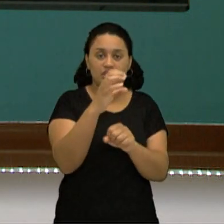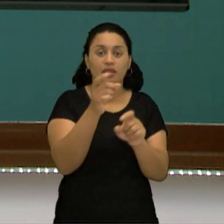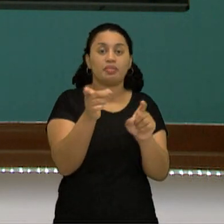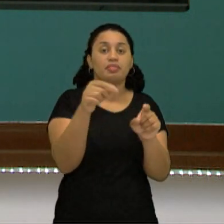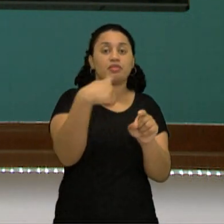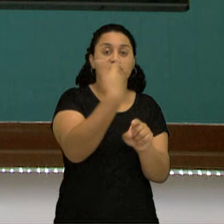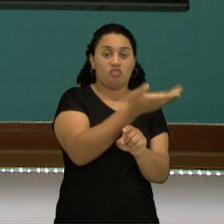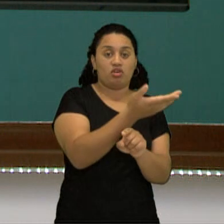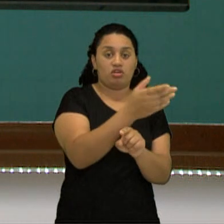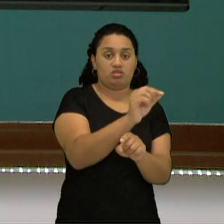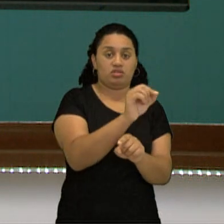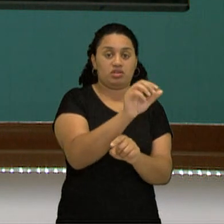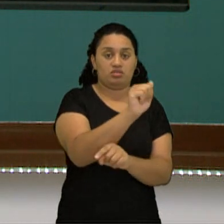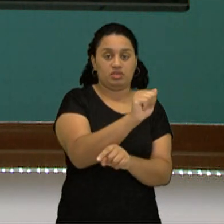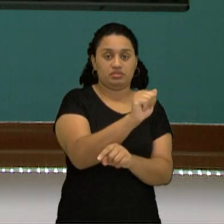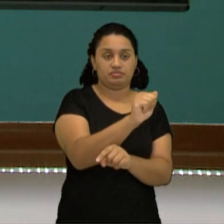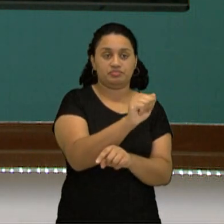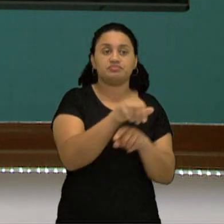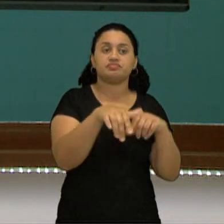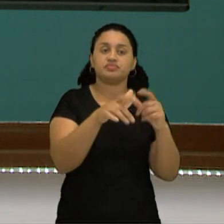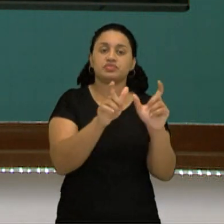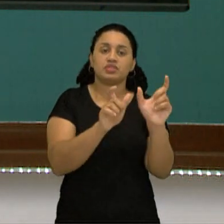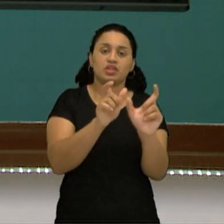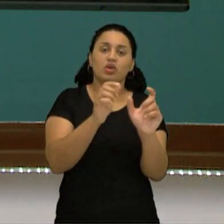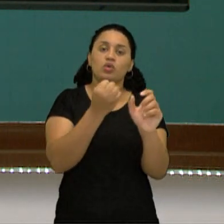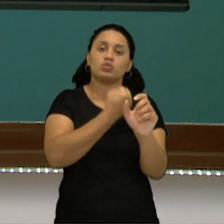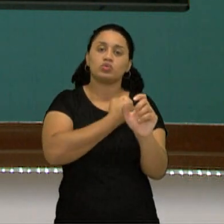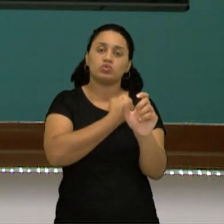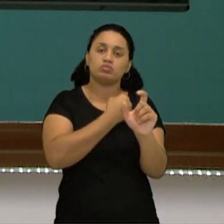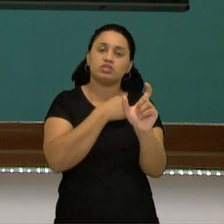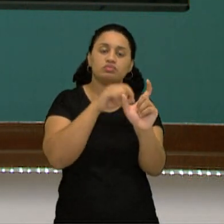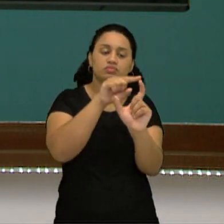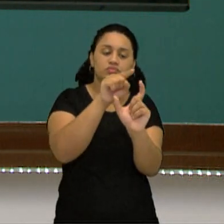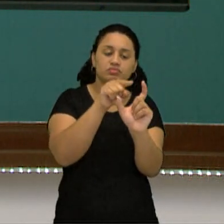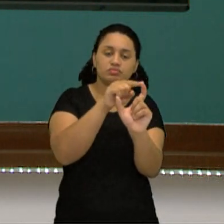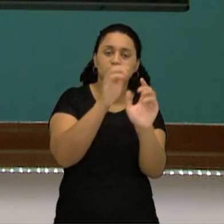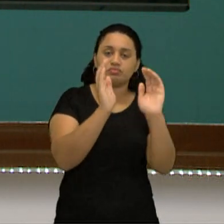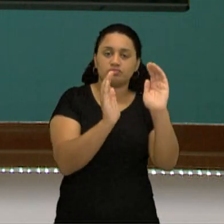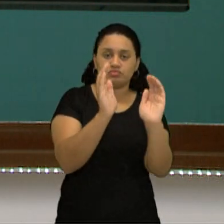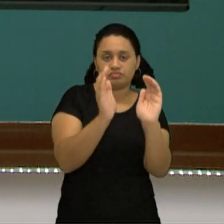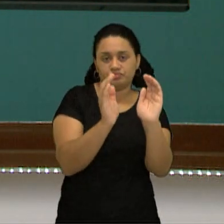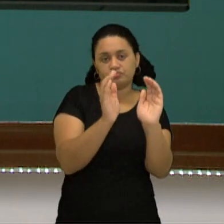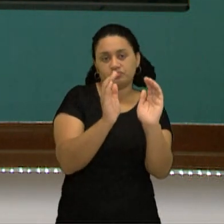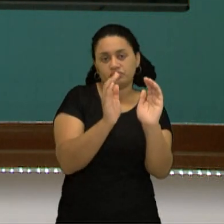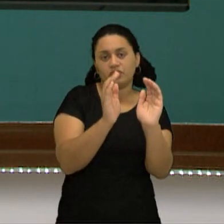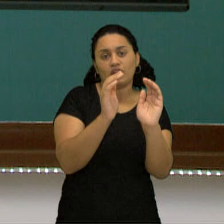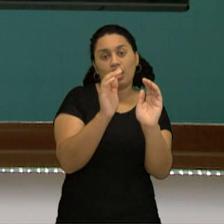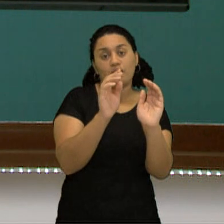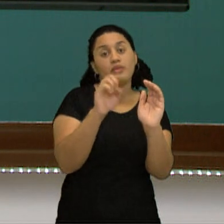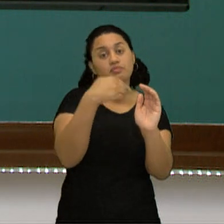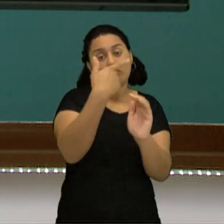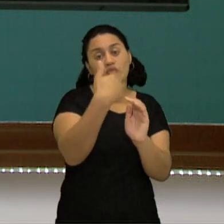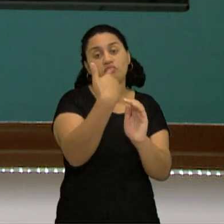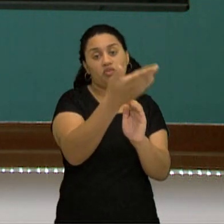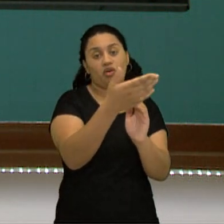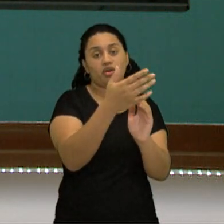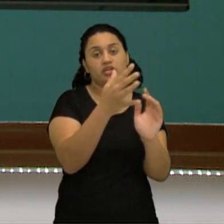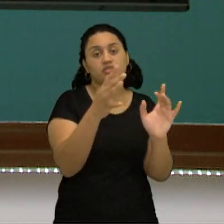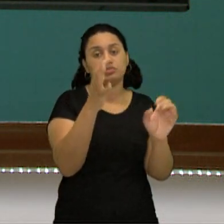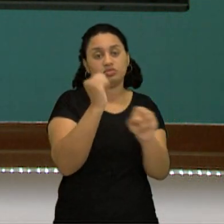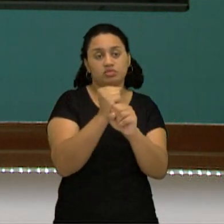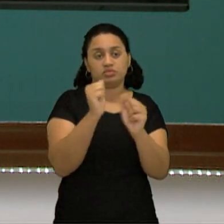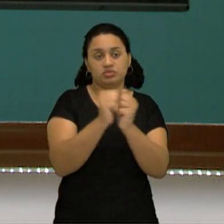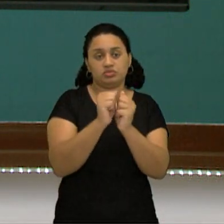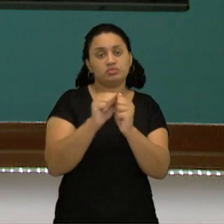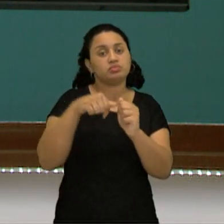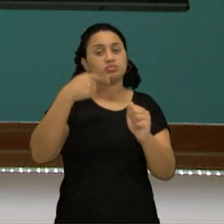depois o A. Ou seja, eu estou associando dois números aqui, que estariam aqui e depois somando com o terceiro. E